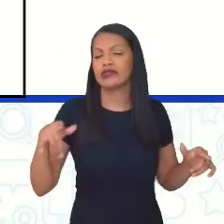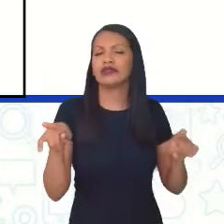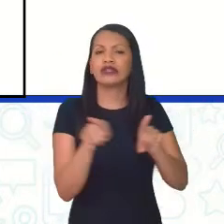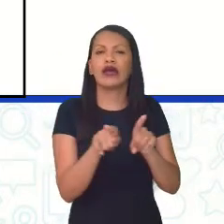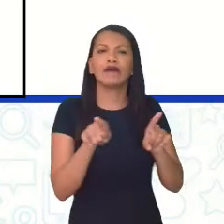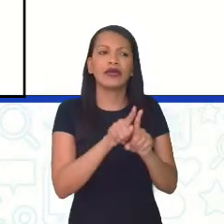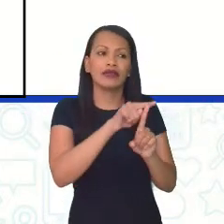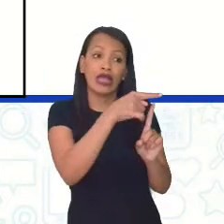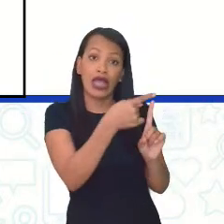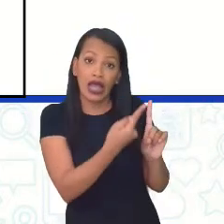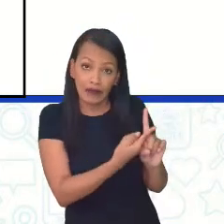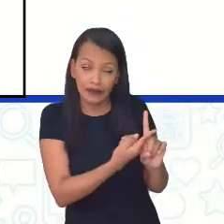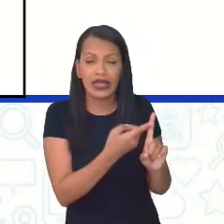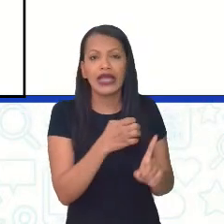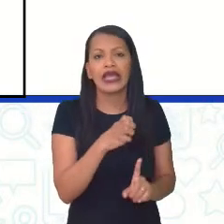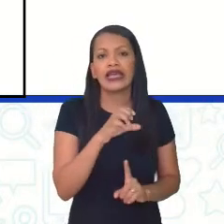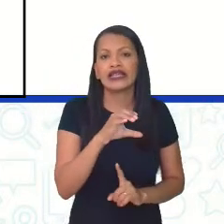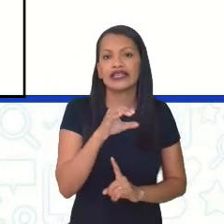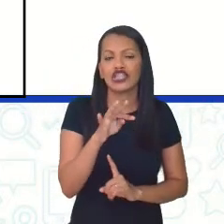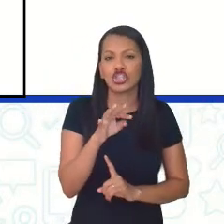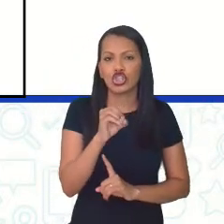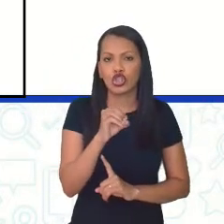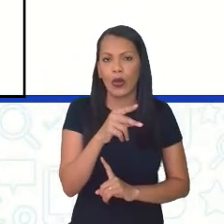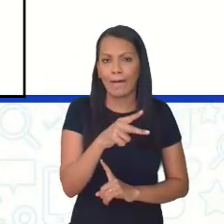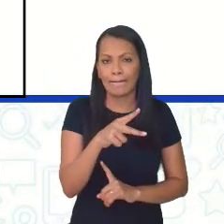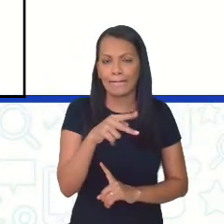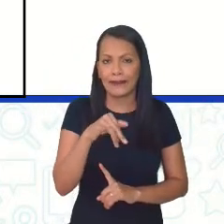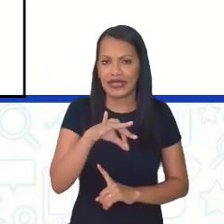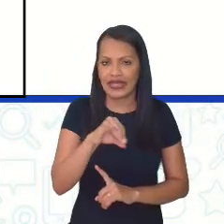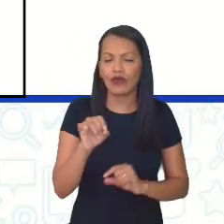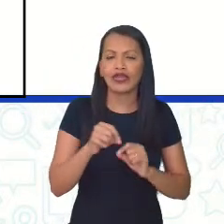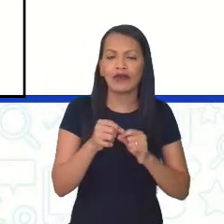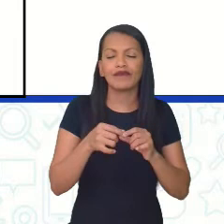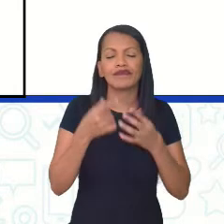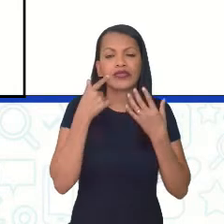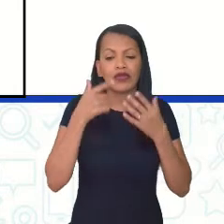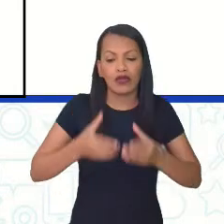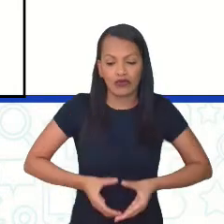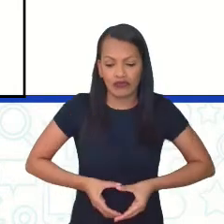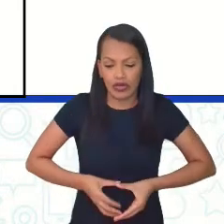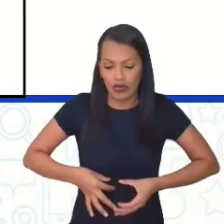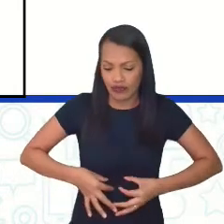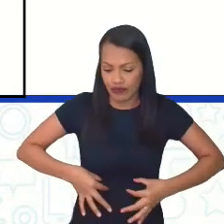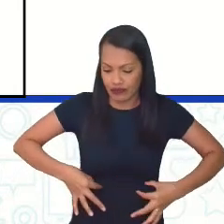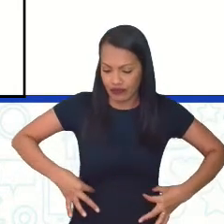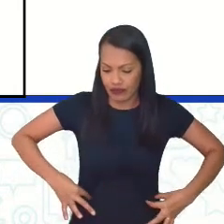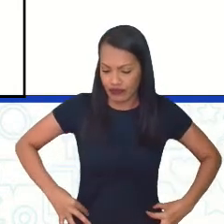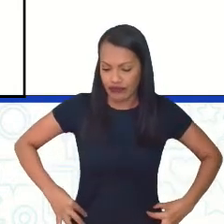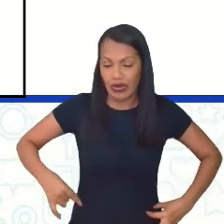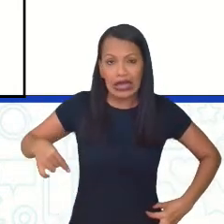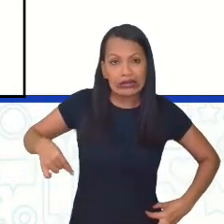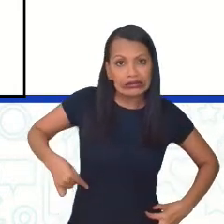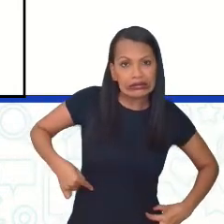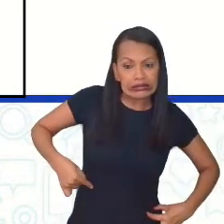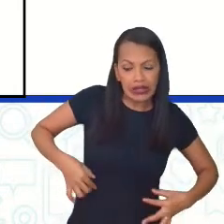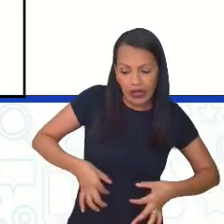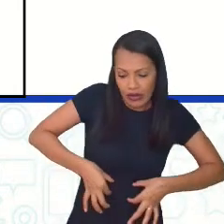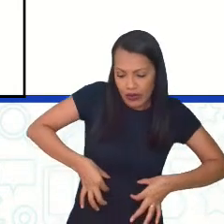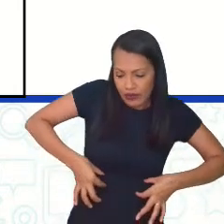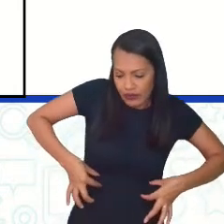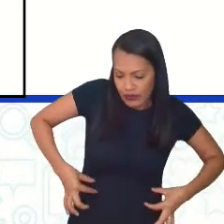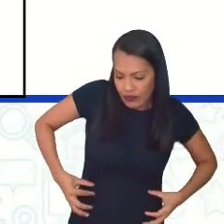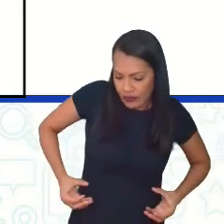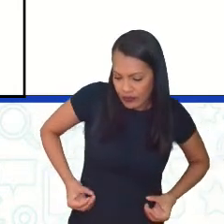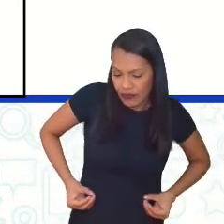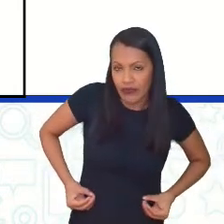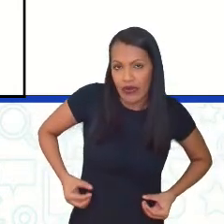de gravidez ectópica, que é aquela gravidez fora do útero, fica a gravidez nas trompas. Então, quando for utilizar, é